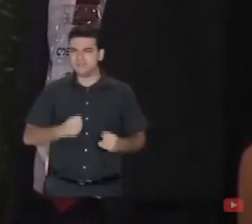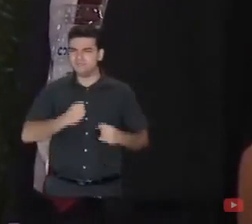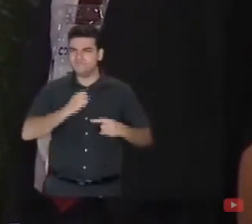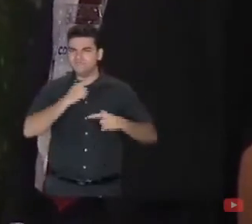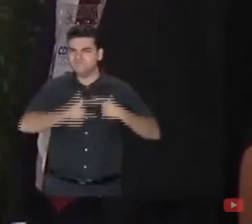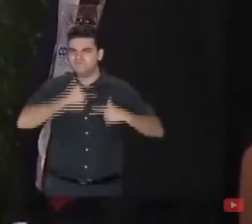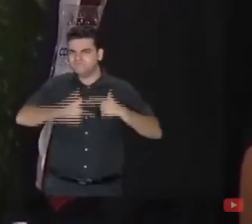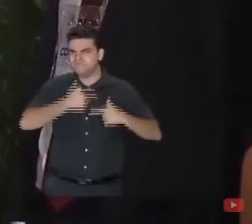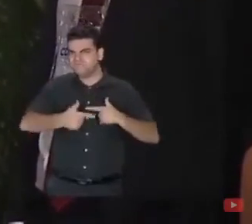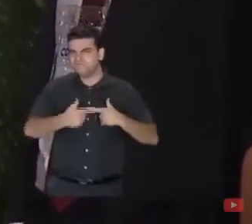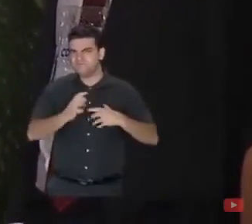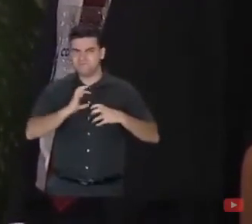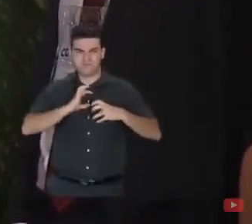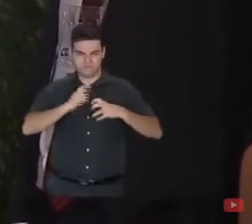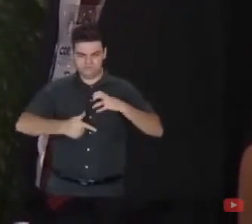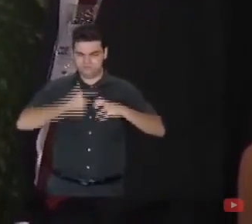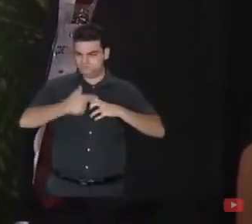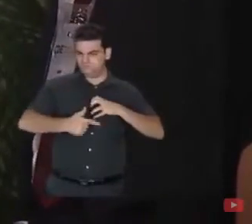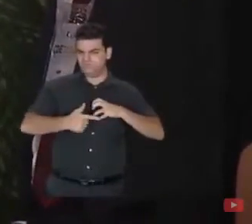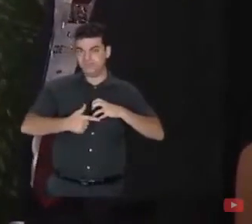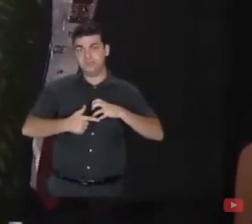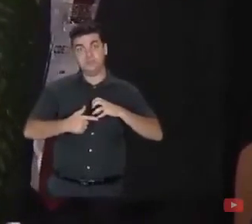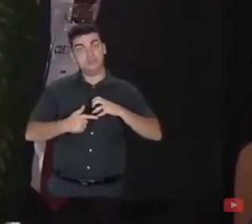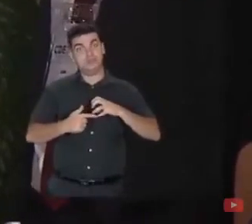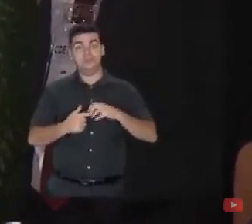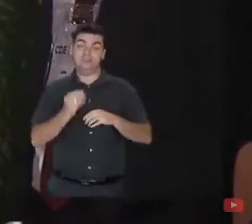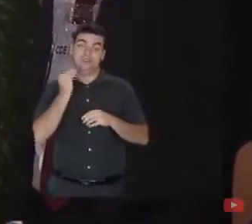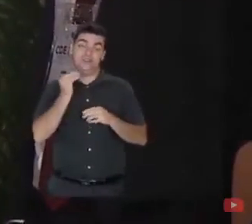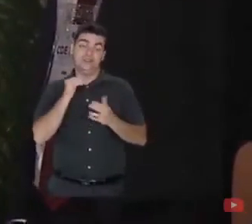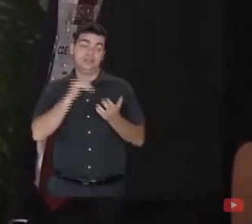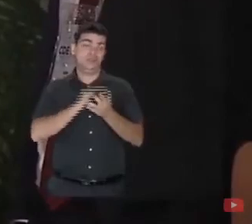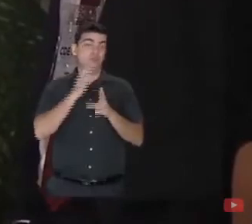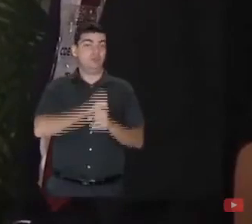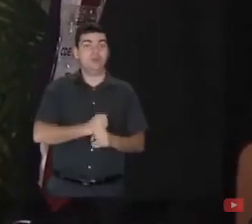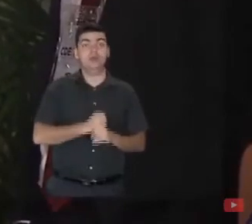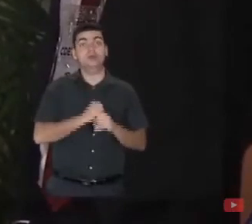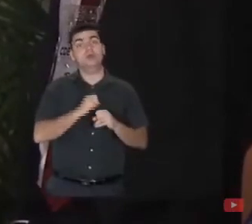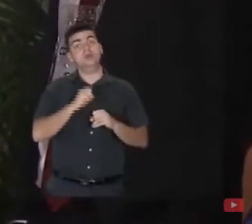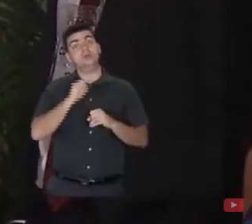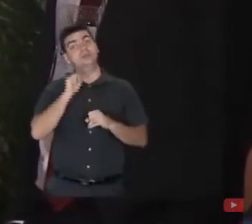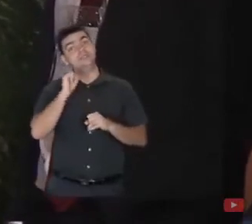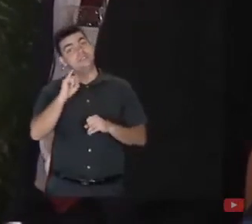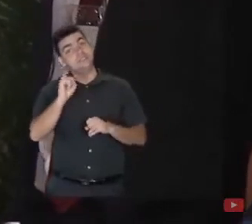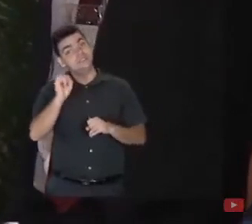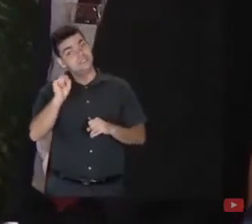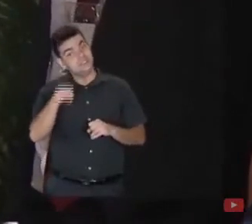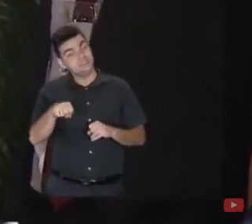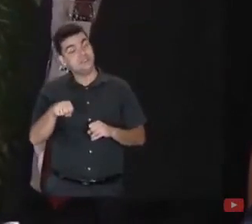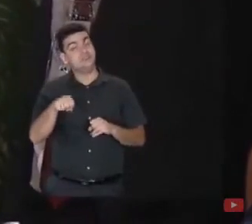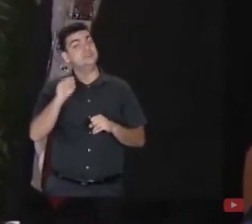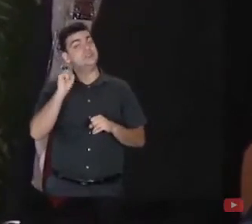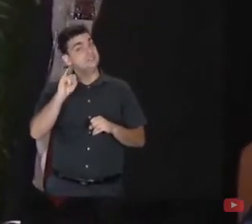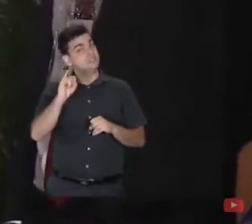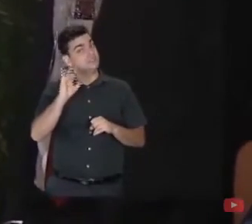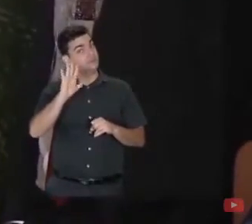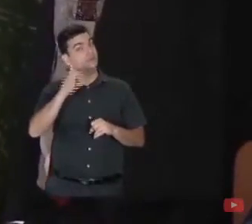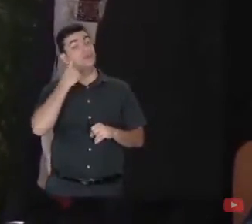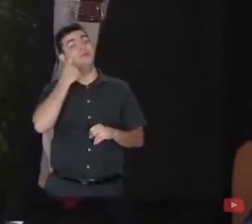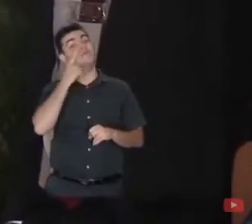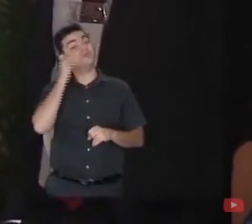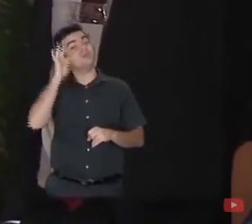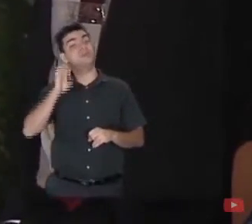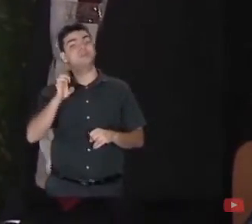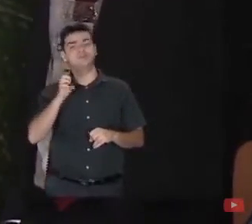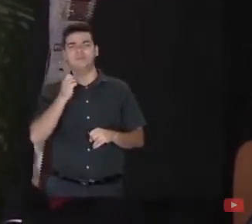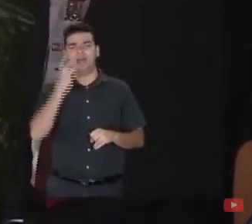e atrasou essa totalização desses votos, e se sim, qual é a avaliação do TSE quanto a isso,